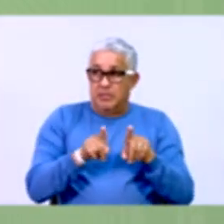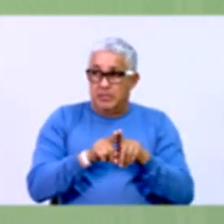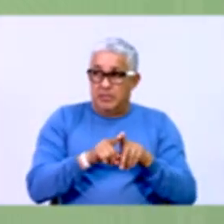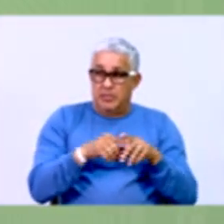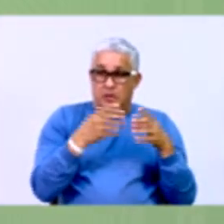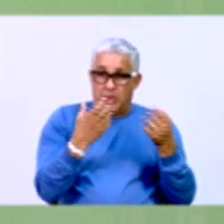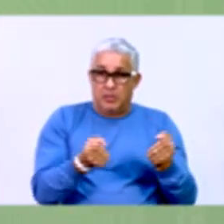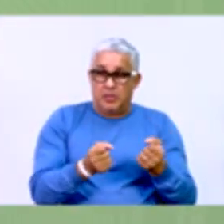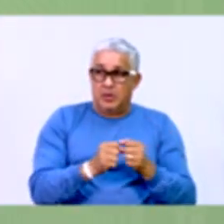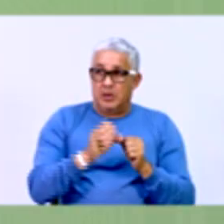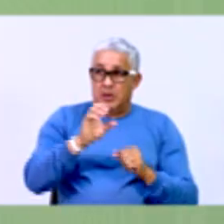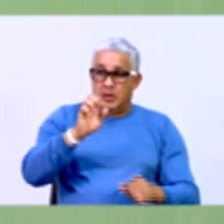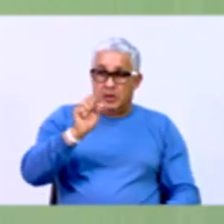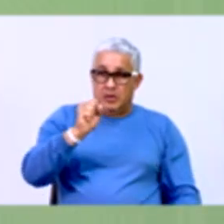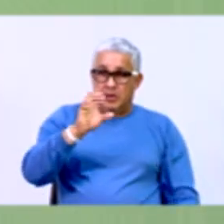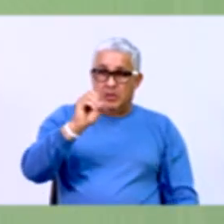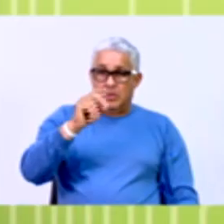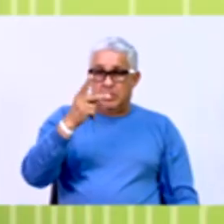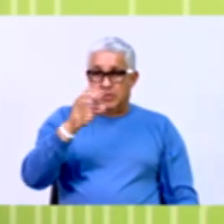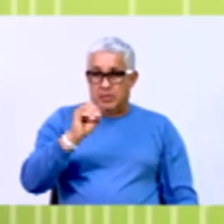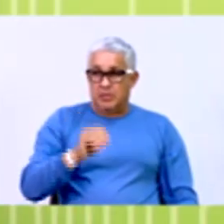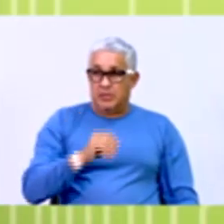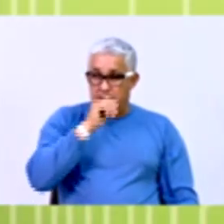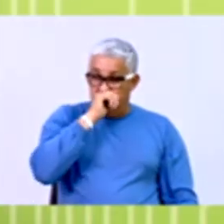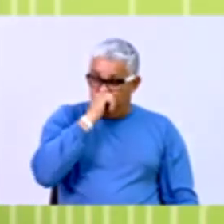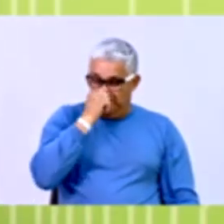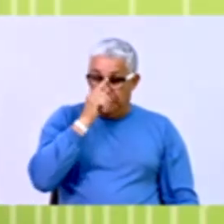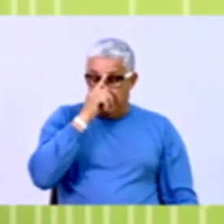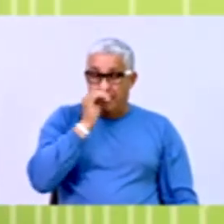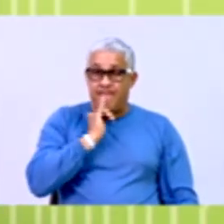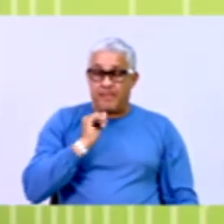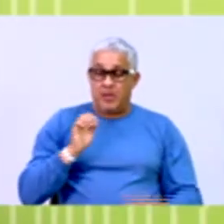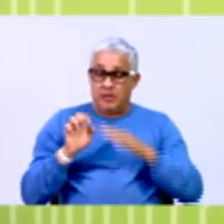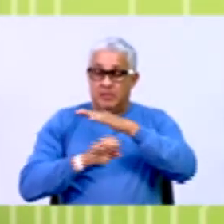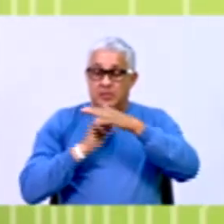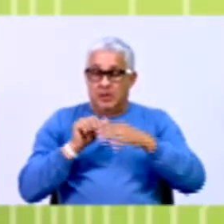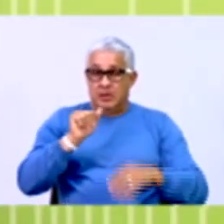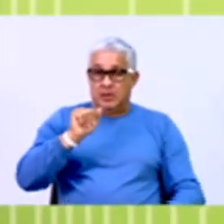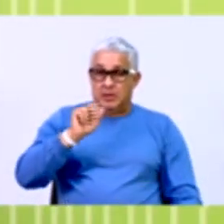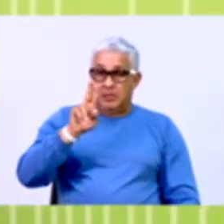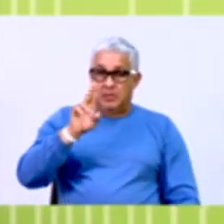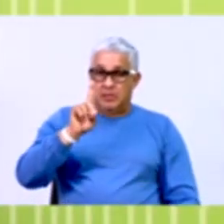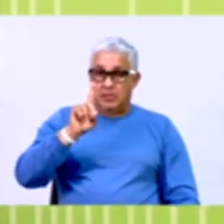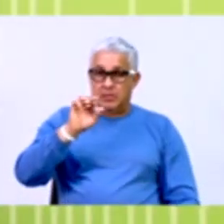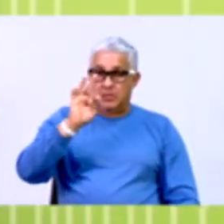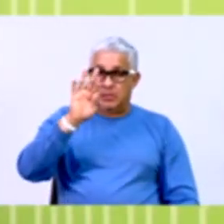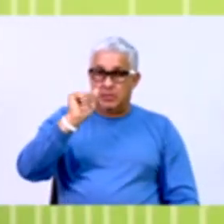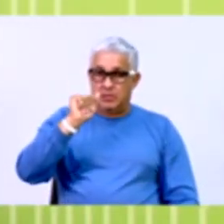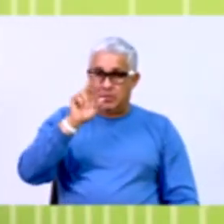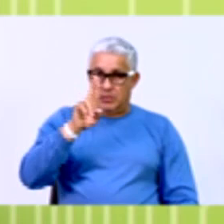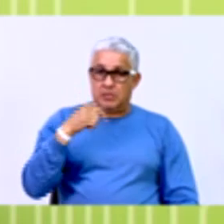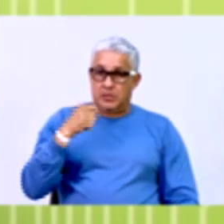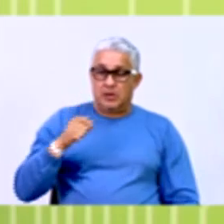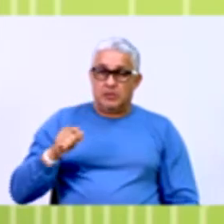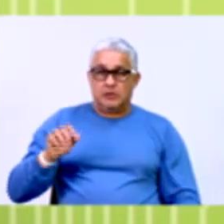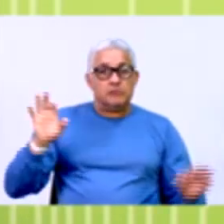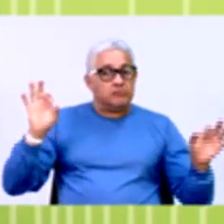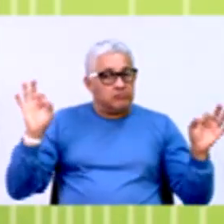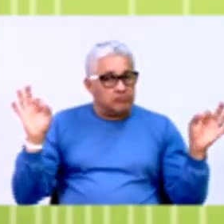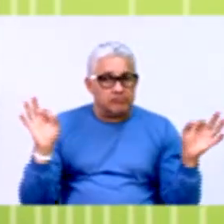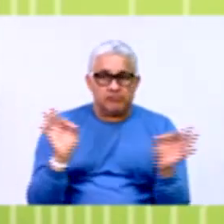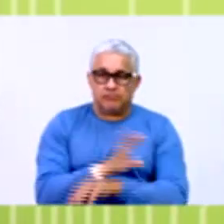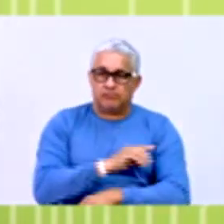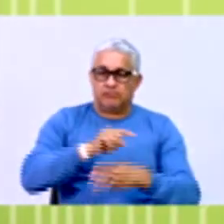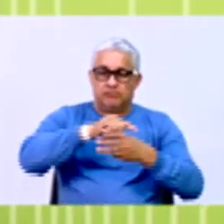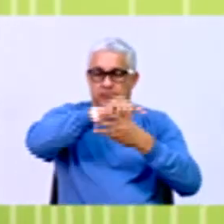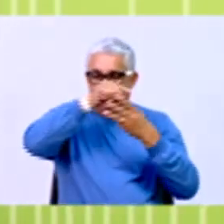escopo. Então, uma empresa, para auditar, ela precisa cumprir esses